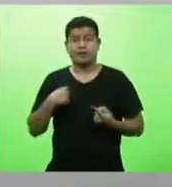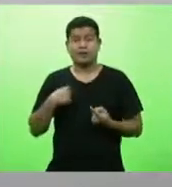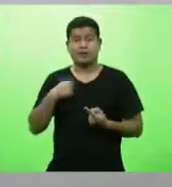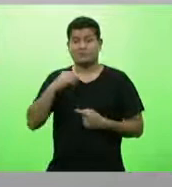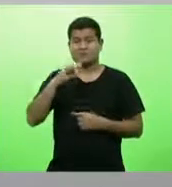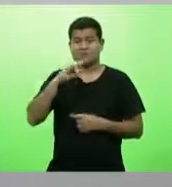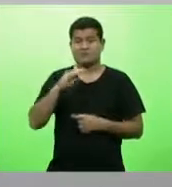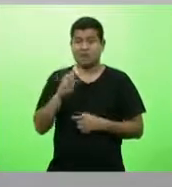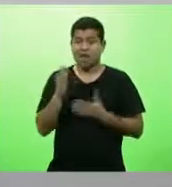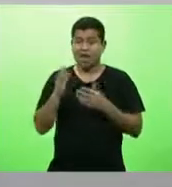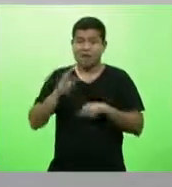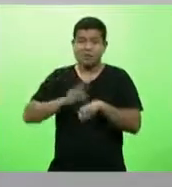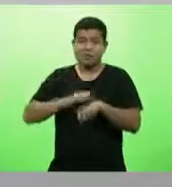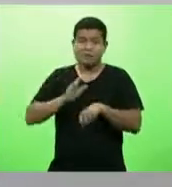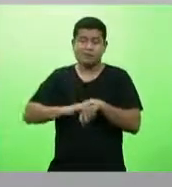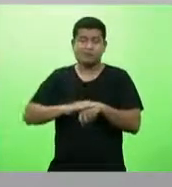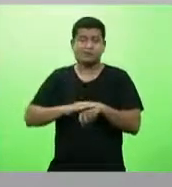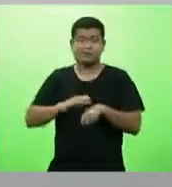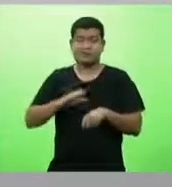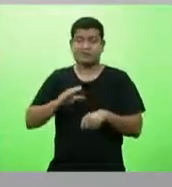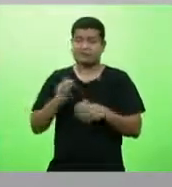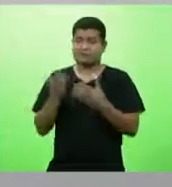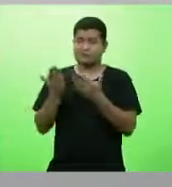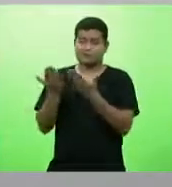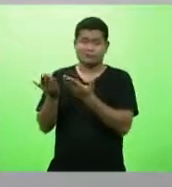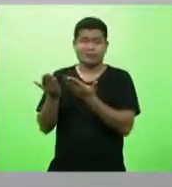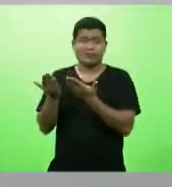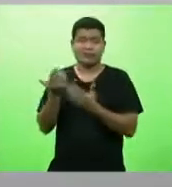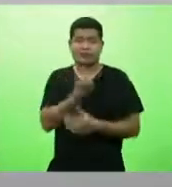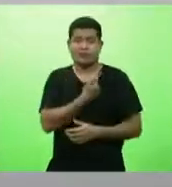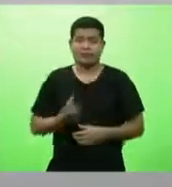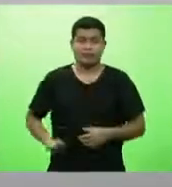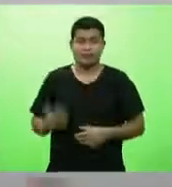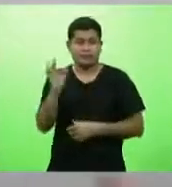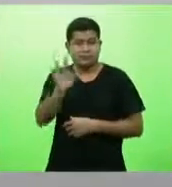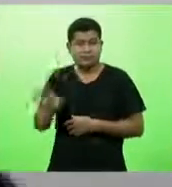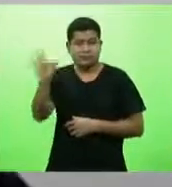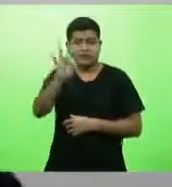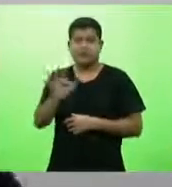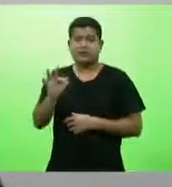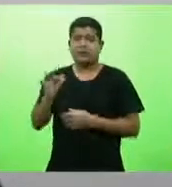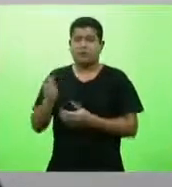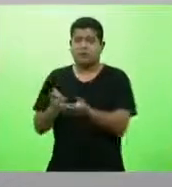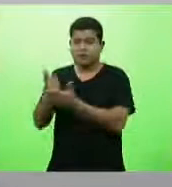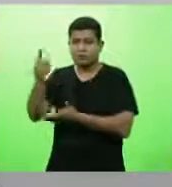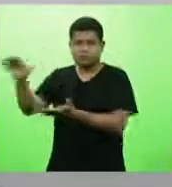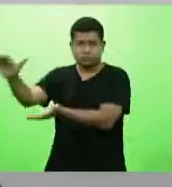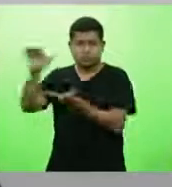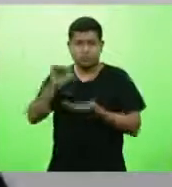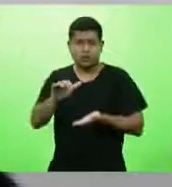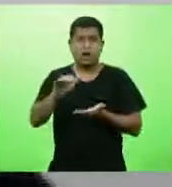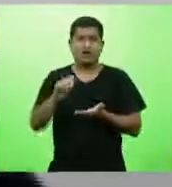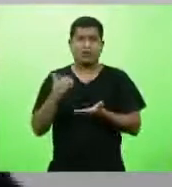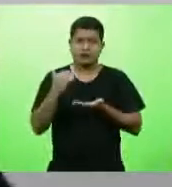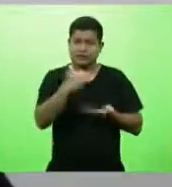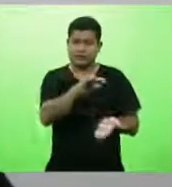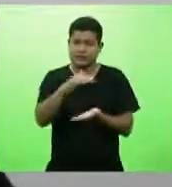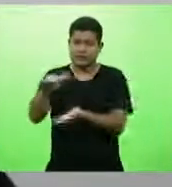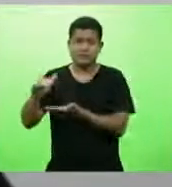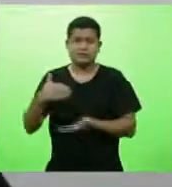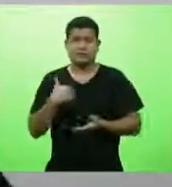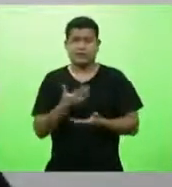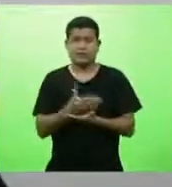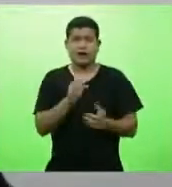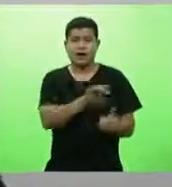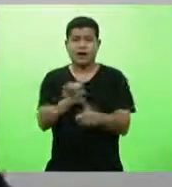que o governo federal as compre e possa repassar aos estados, mas num ritmo mais acelerado para a